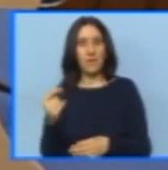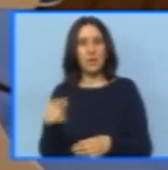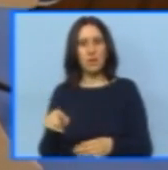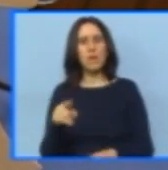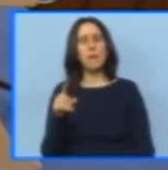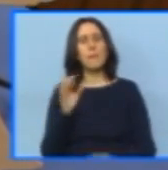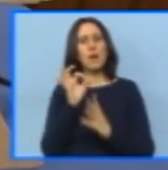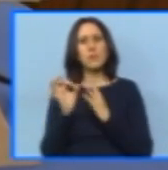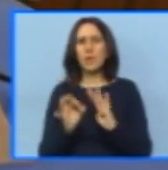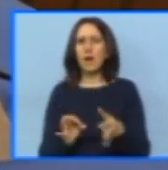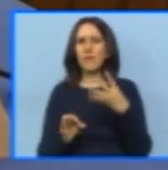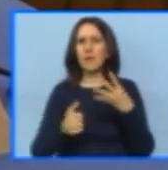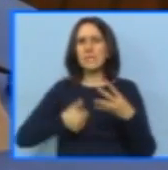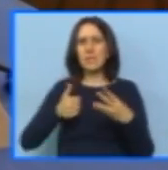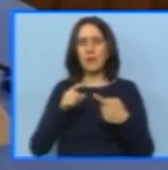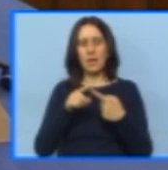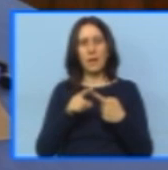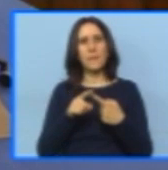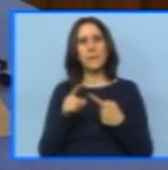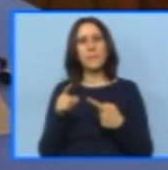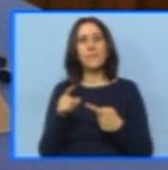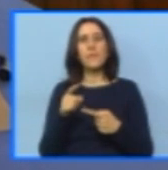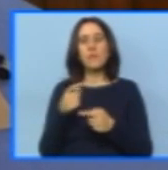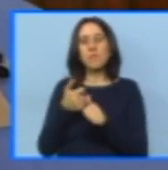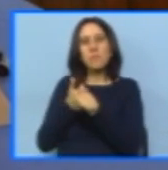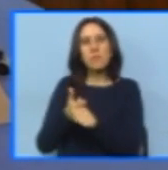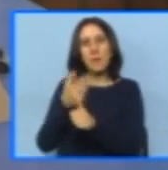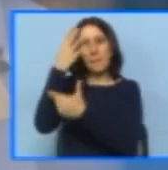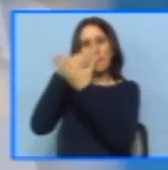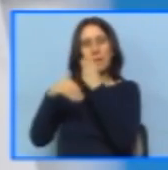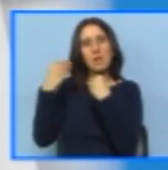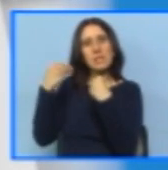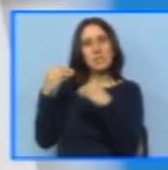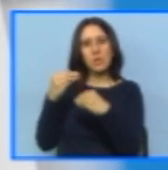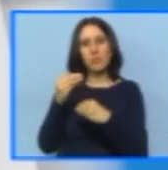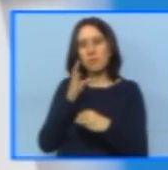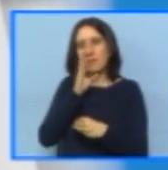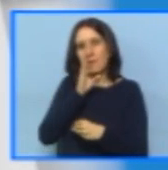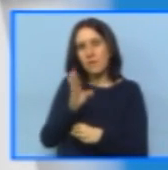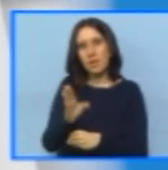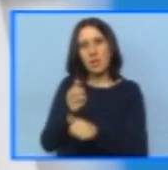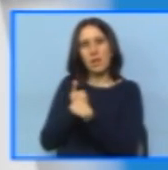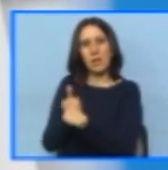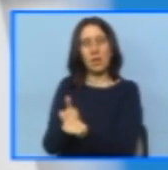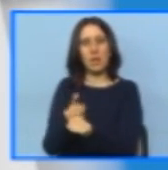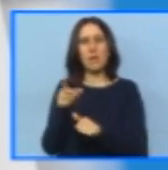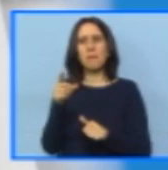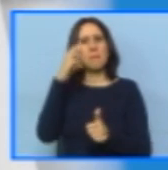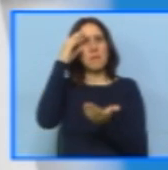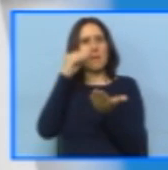fundamentais. A fidelidade ao ensino dos apóstolos, portanto, eles não se limitam a